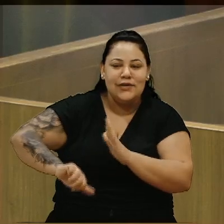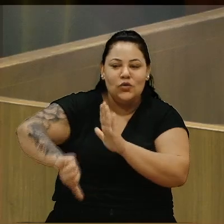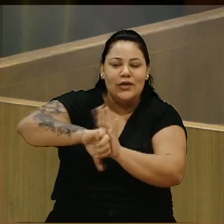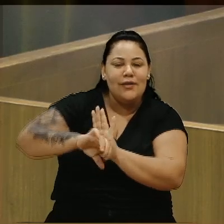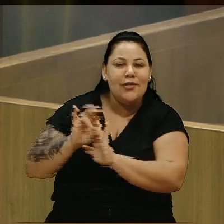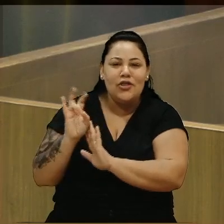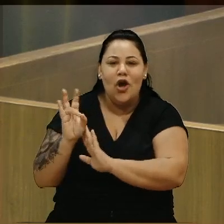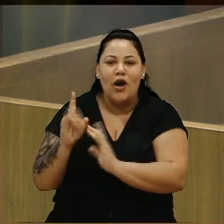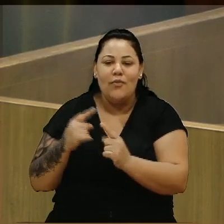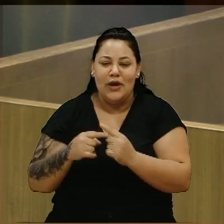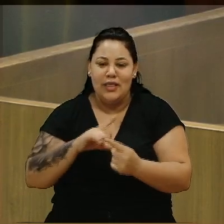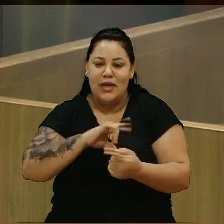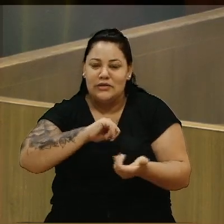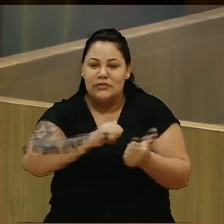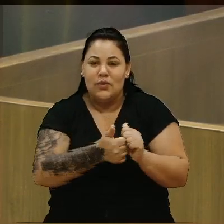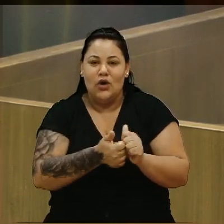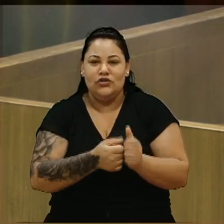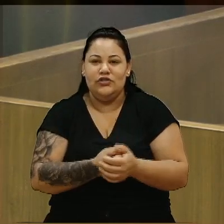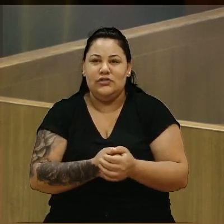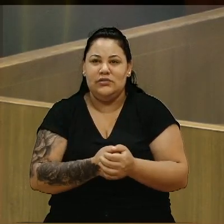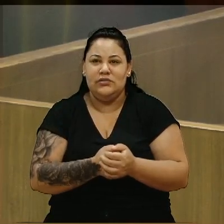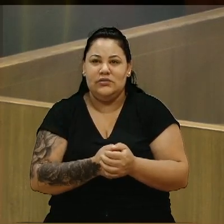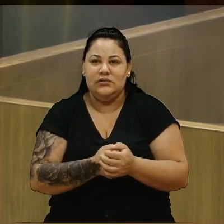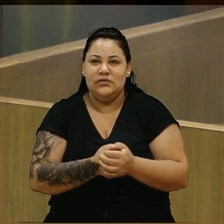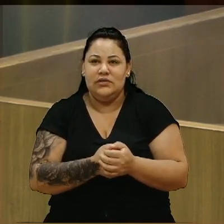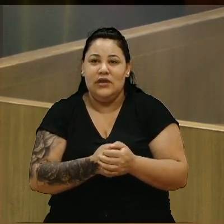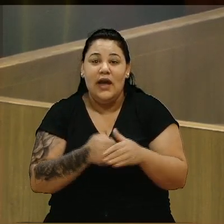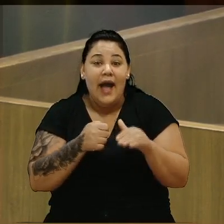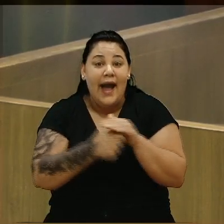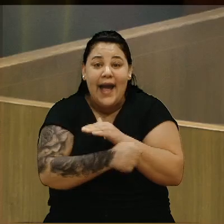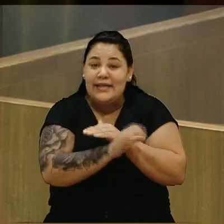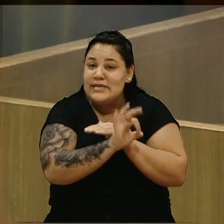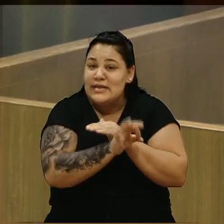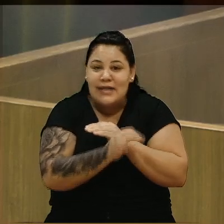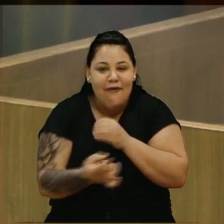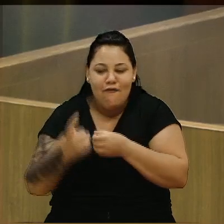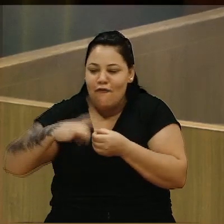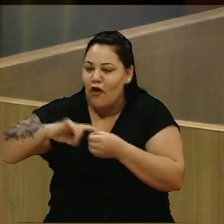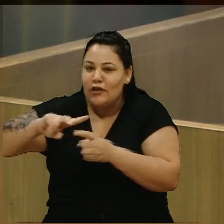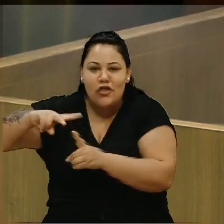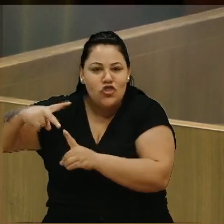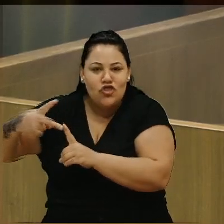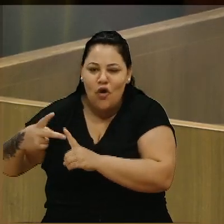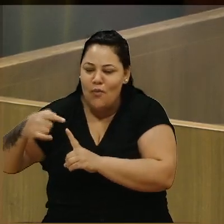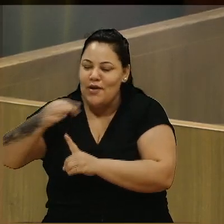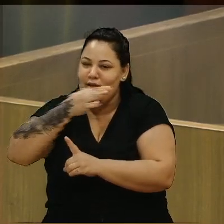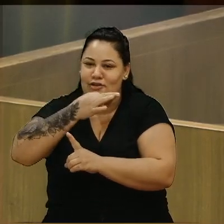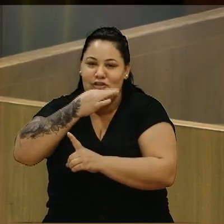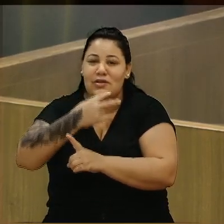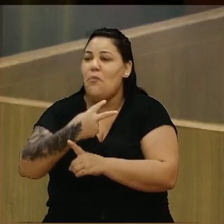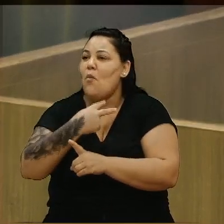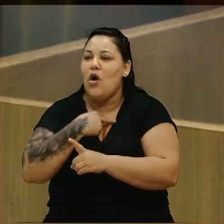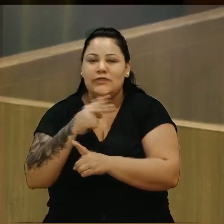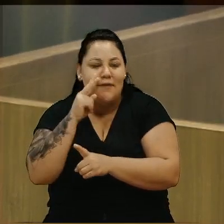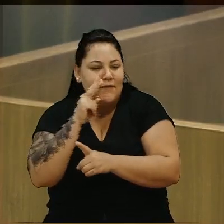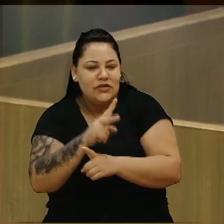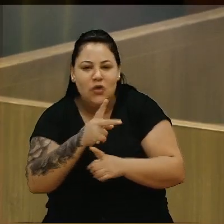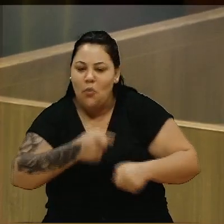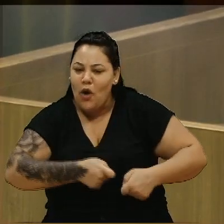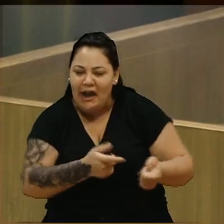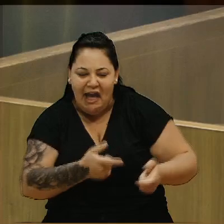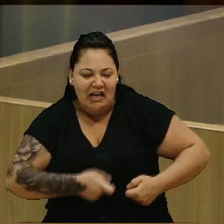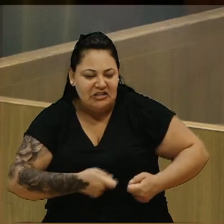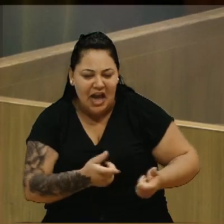centavo investido retorna em dobro para Caxias do Sul. O esporte não pode ser tratado como um gasto supérfluo. Exigimos respostas